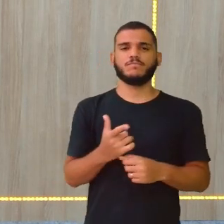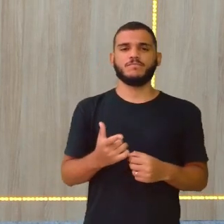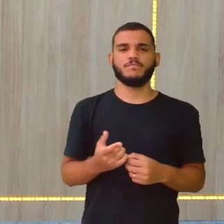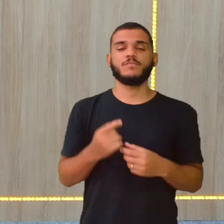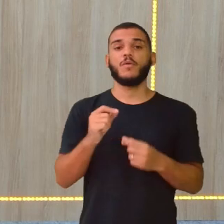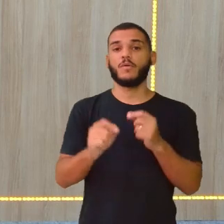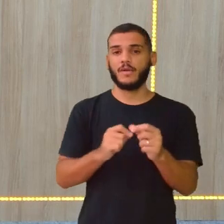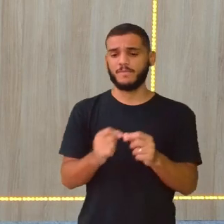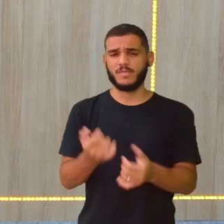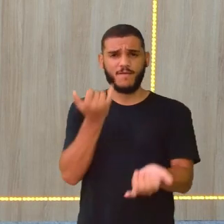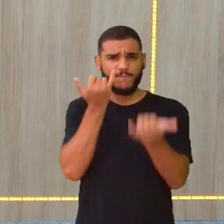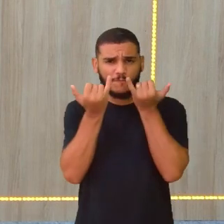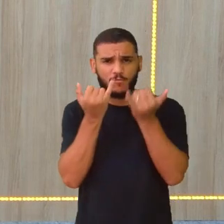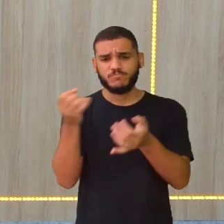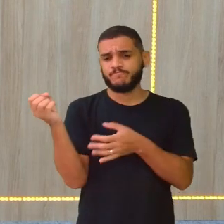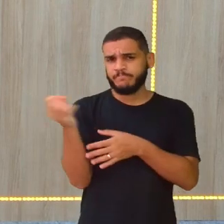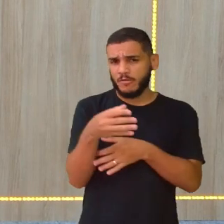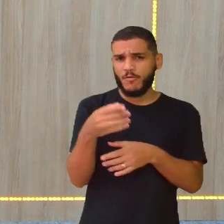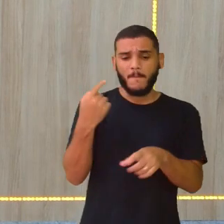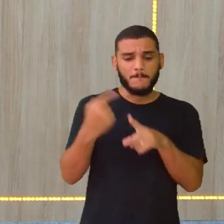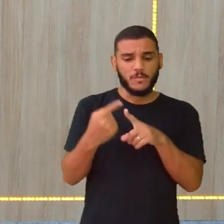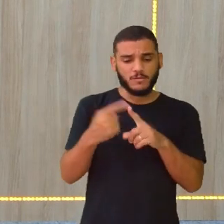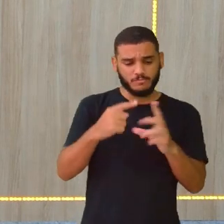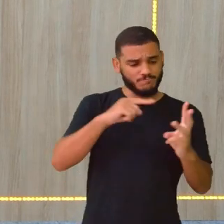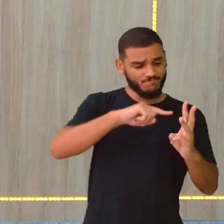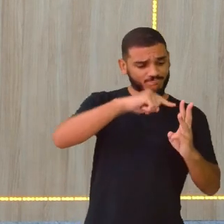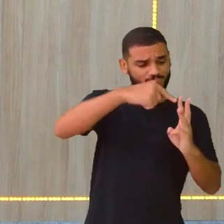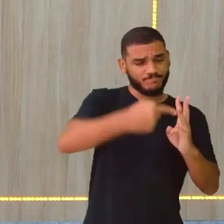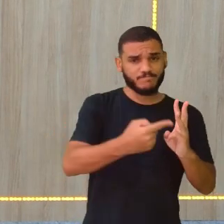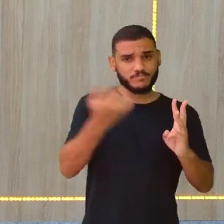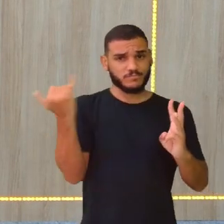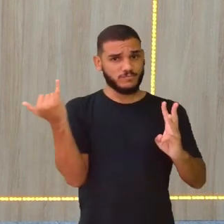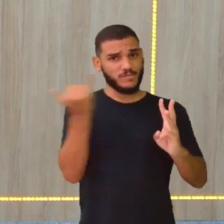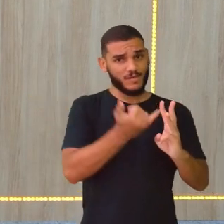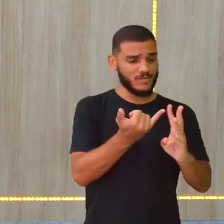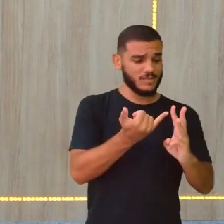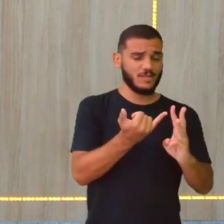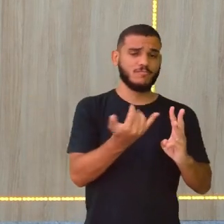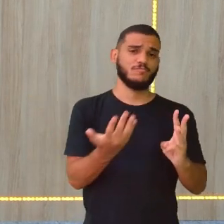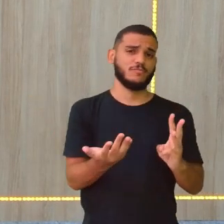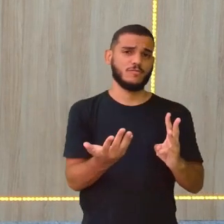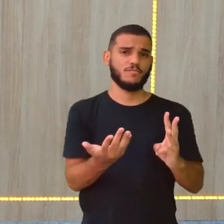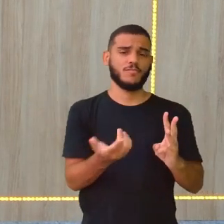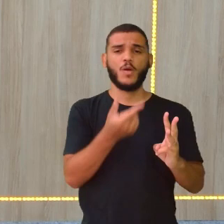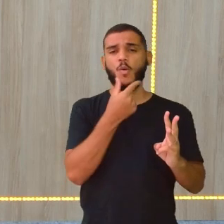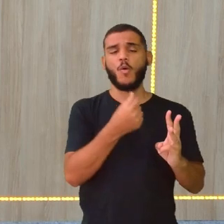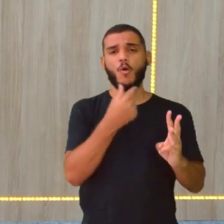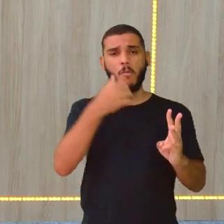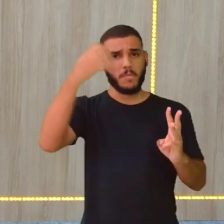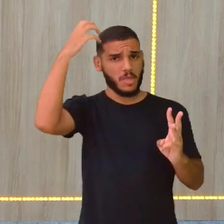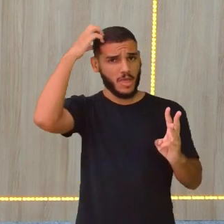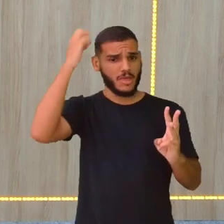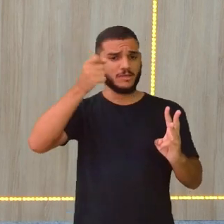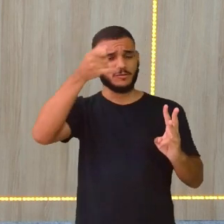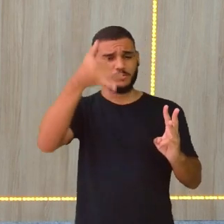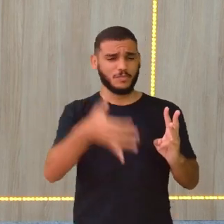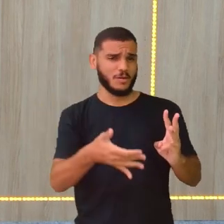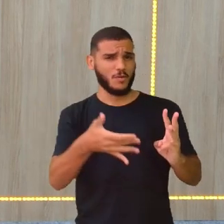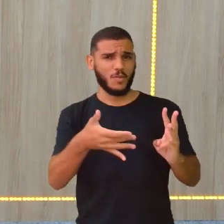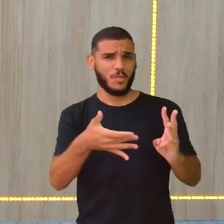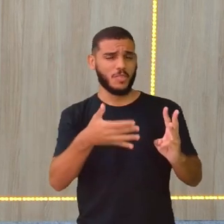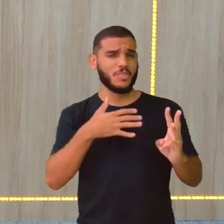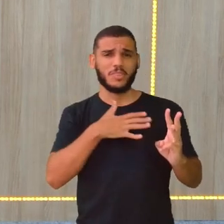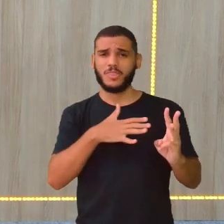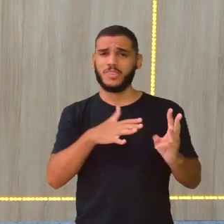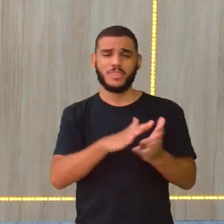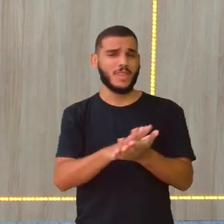uma nova informação, que eles não foram avisados, o rei Herodes não deixou claro para eles